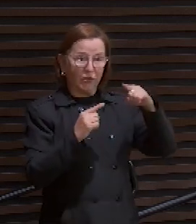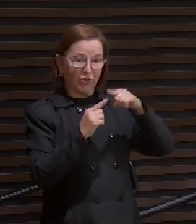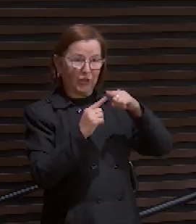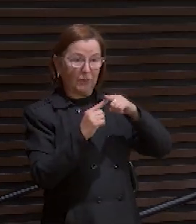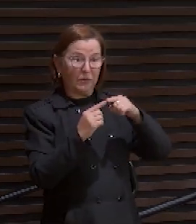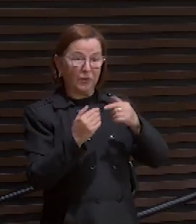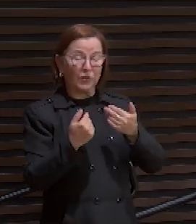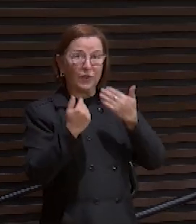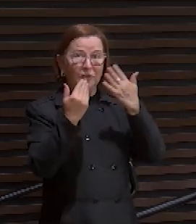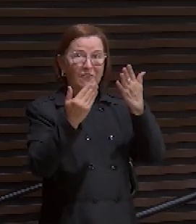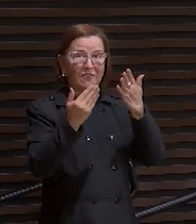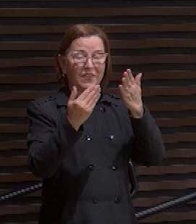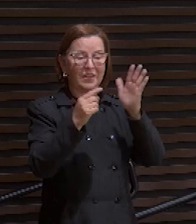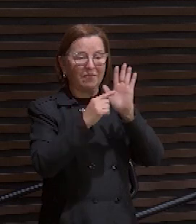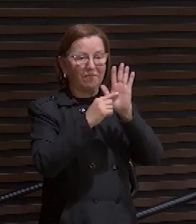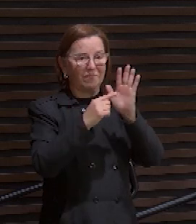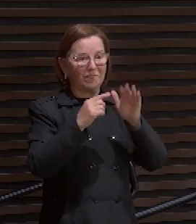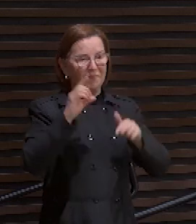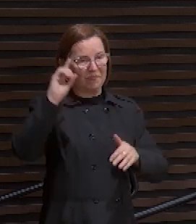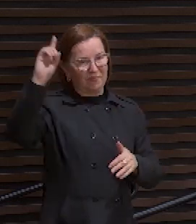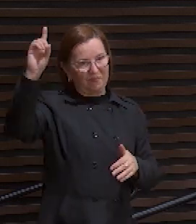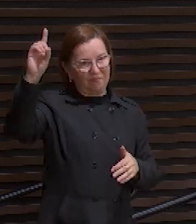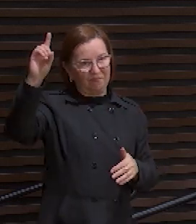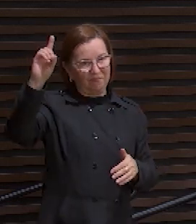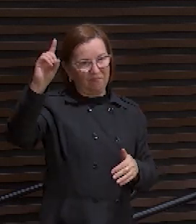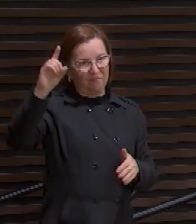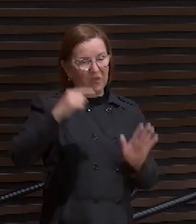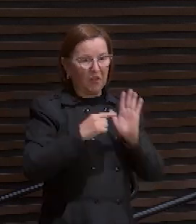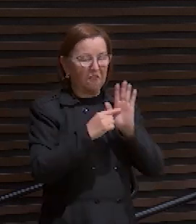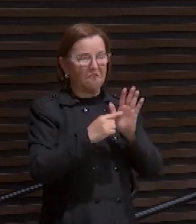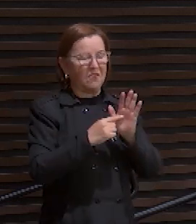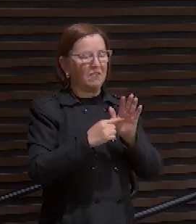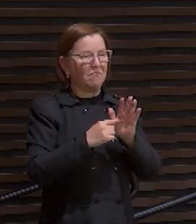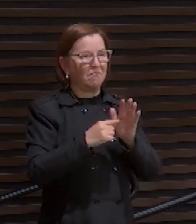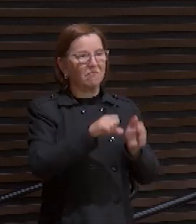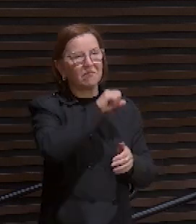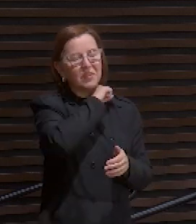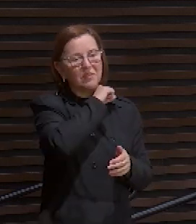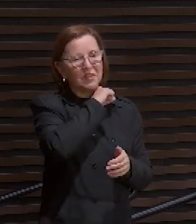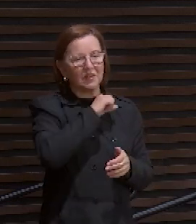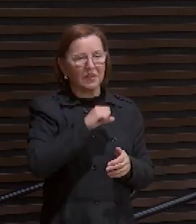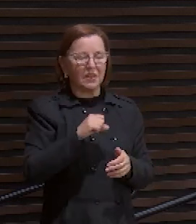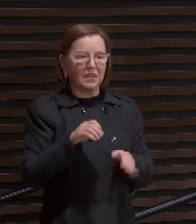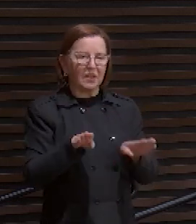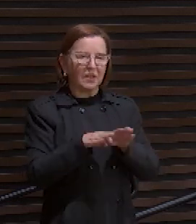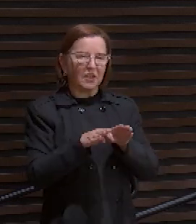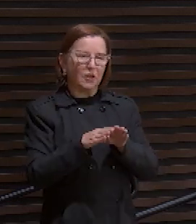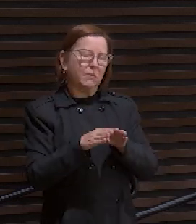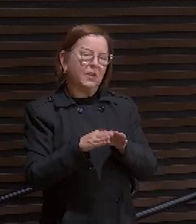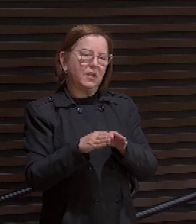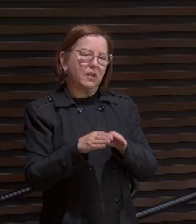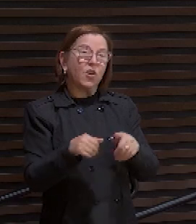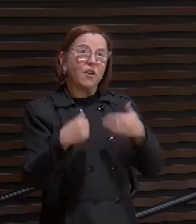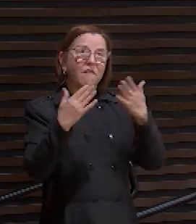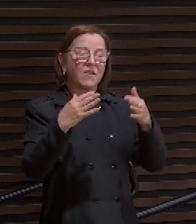Tanto ofertas de holocaustos como ofertas